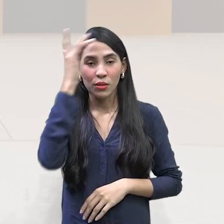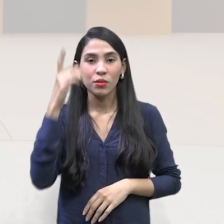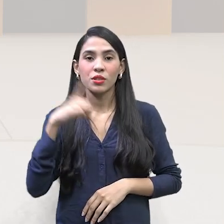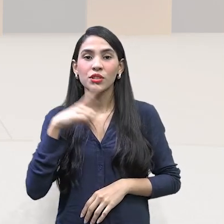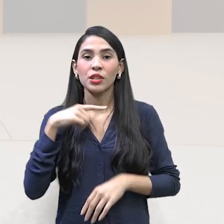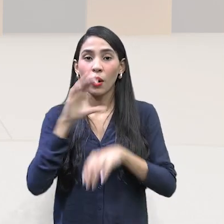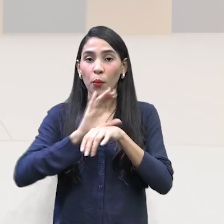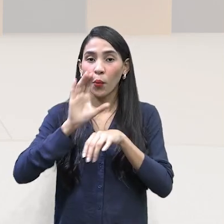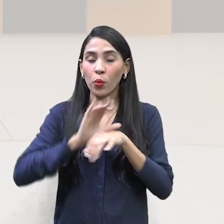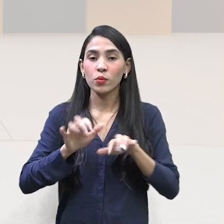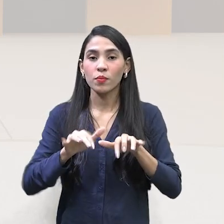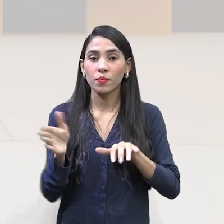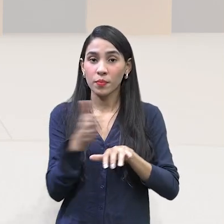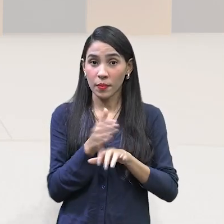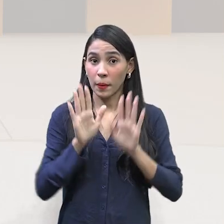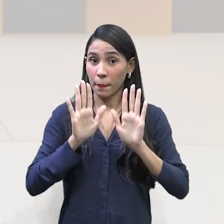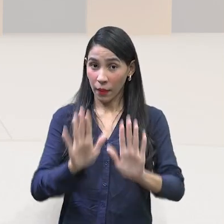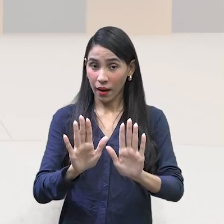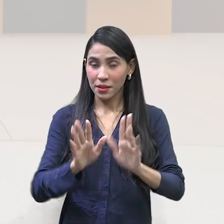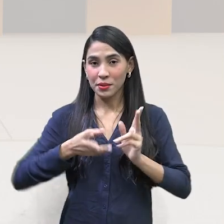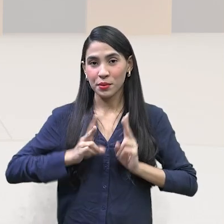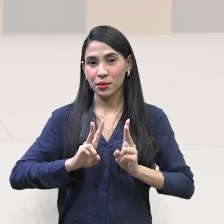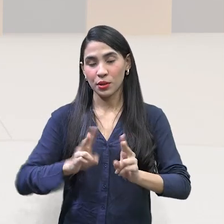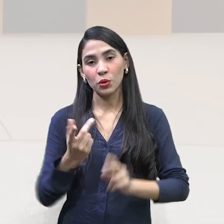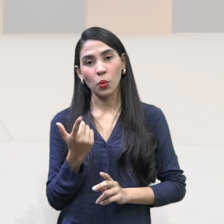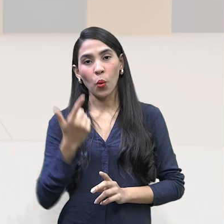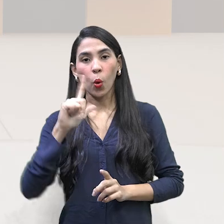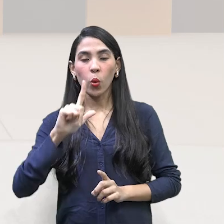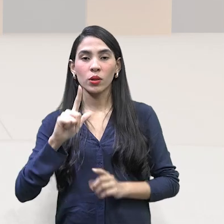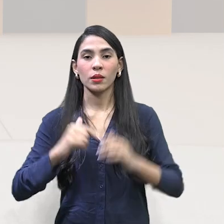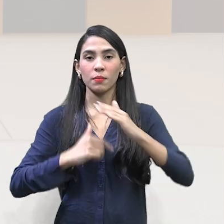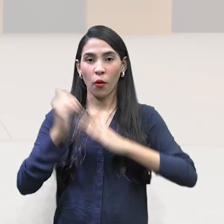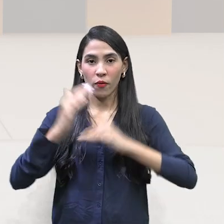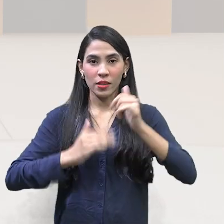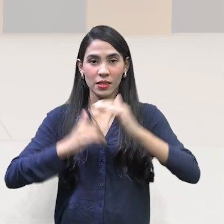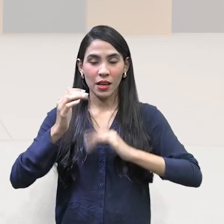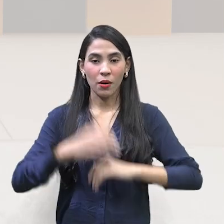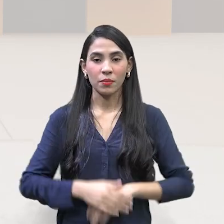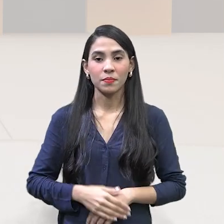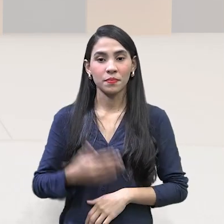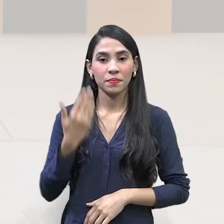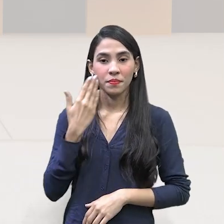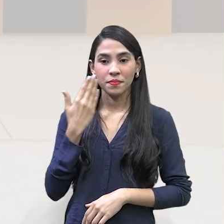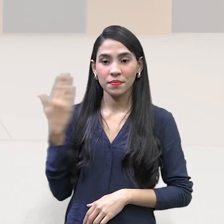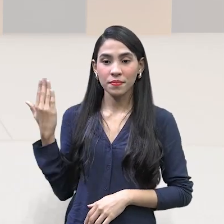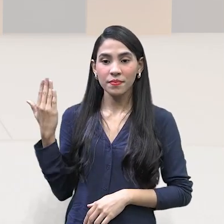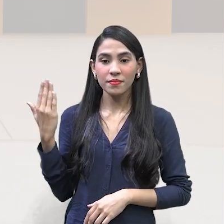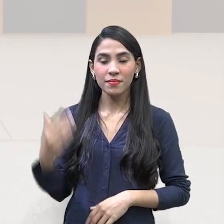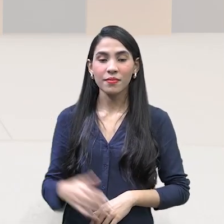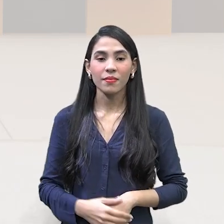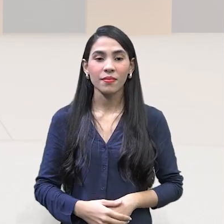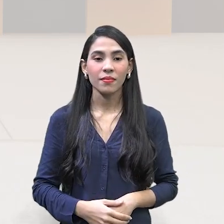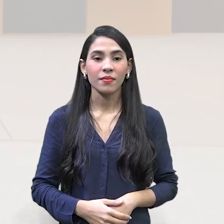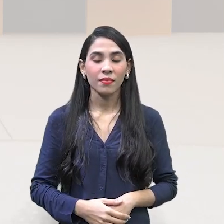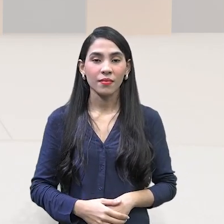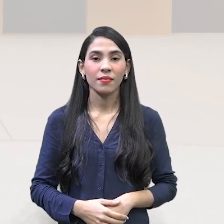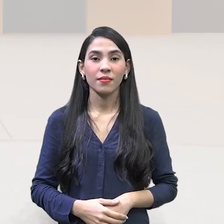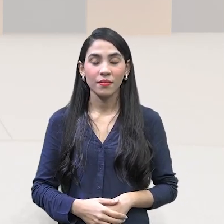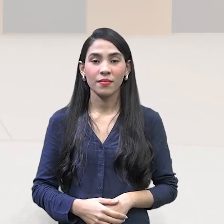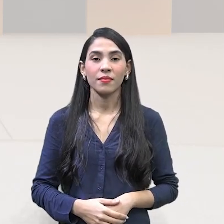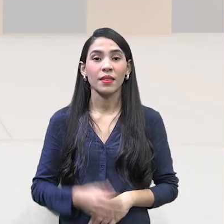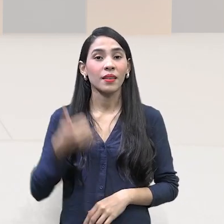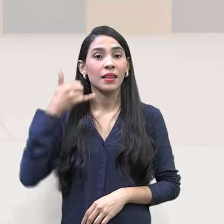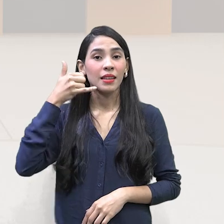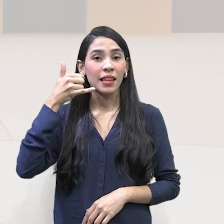curso de datilografia. Mas agora sim, avançando, vamos então conhecer aí uma próxima formação, profissão, ocupação,